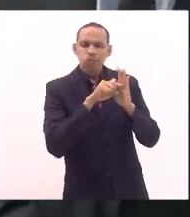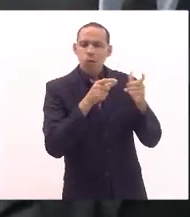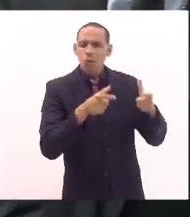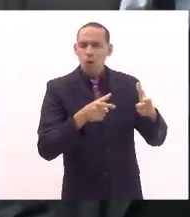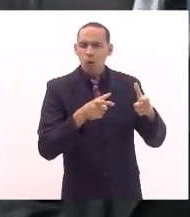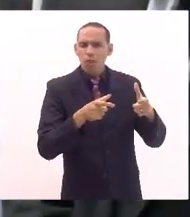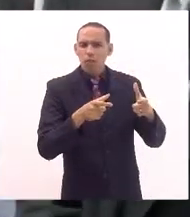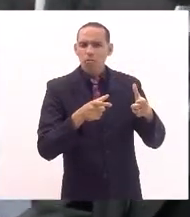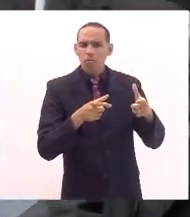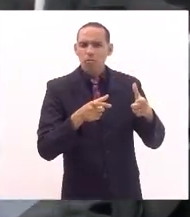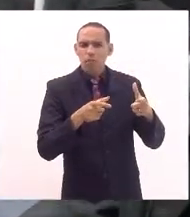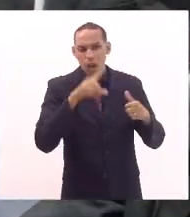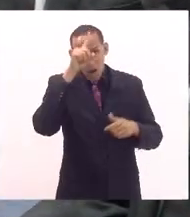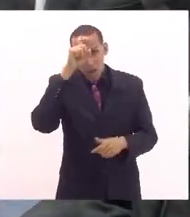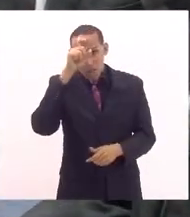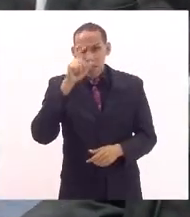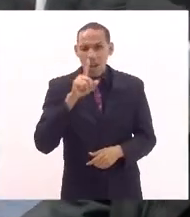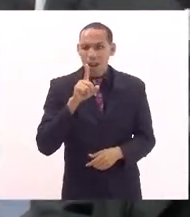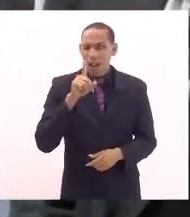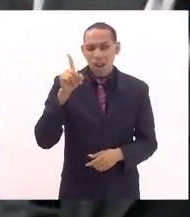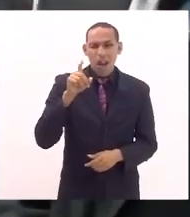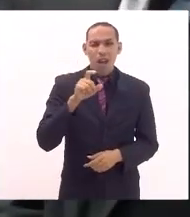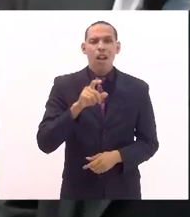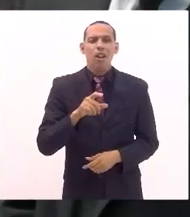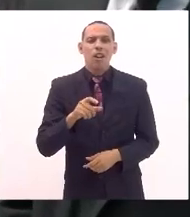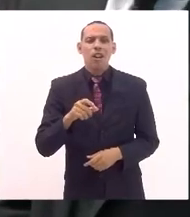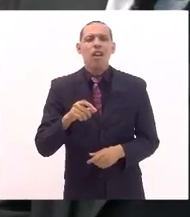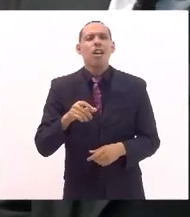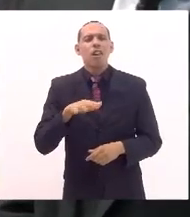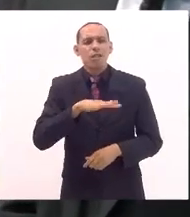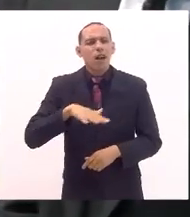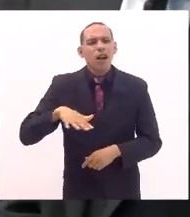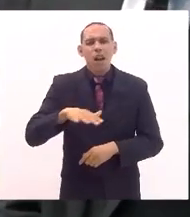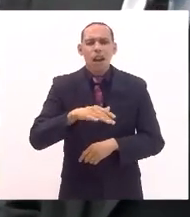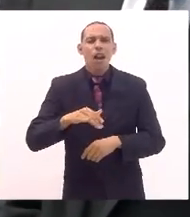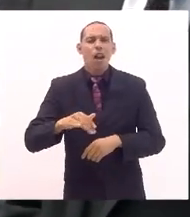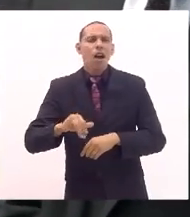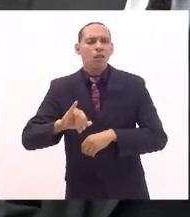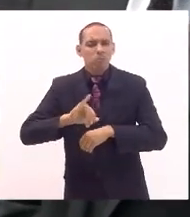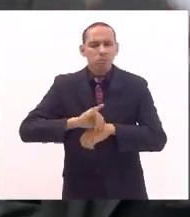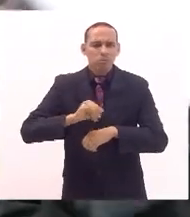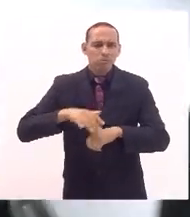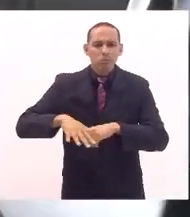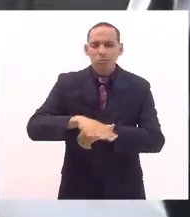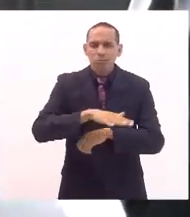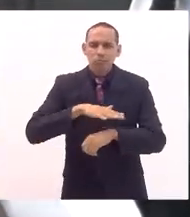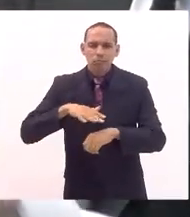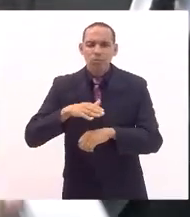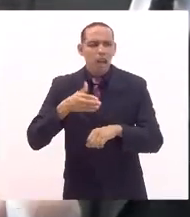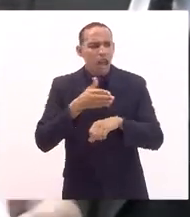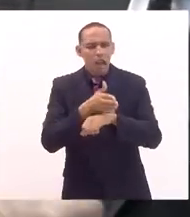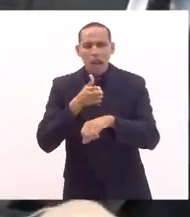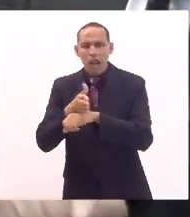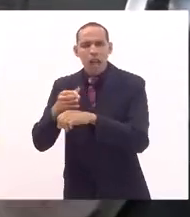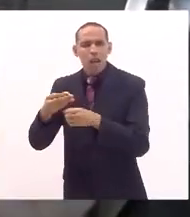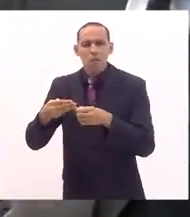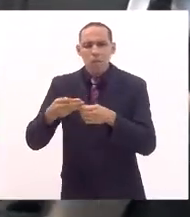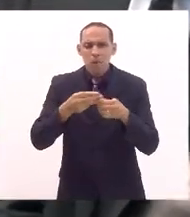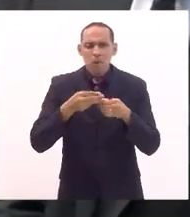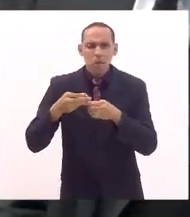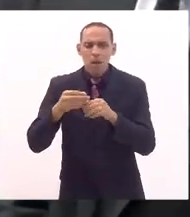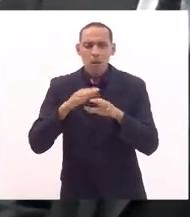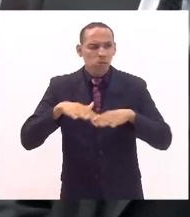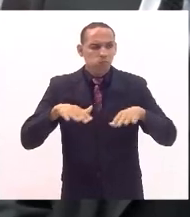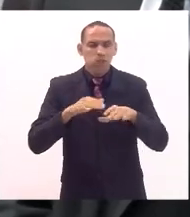naquela unidade unidade é essa que fica na região metropolitana no RJ de fácil acesso aos municípios vizinhos uma